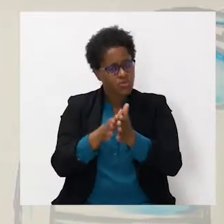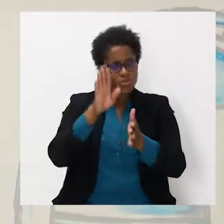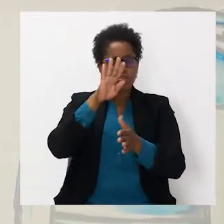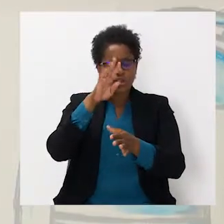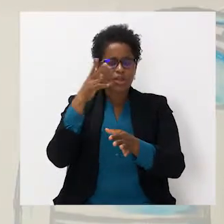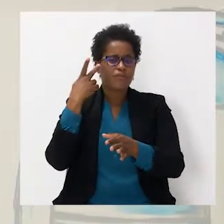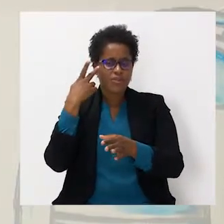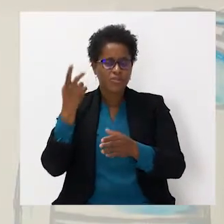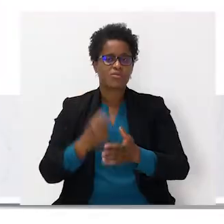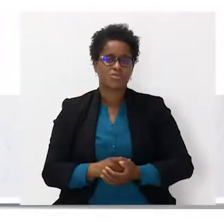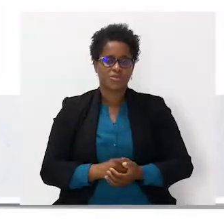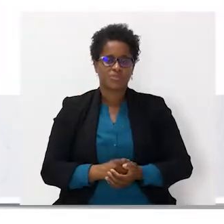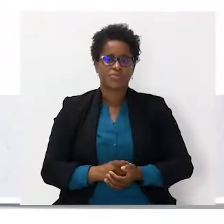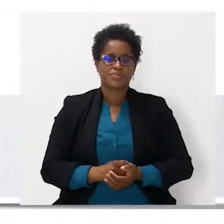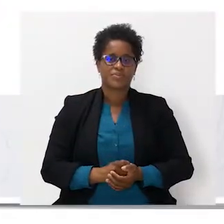seres vivos.